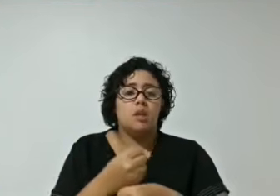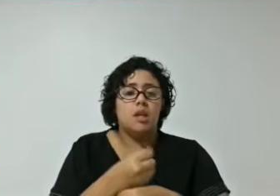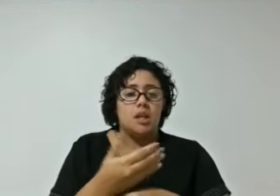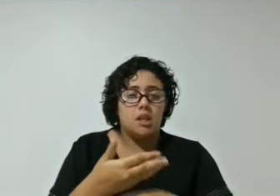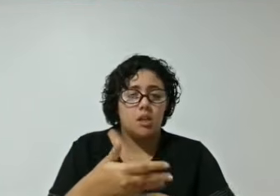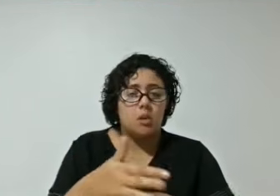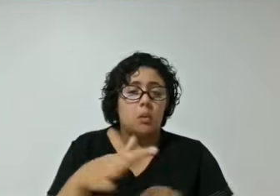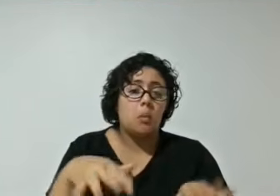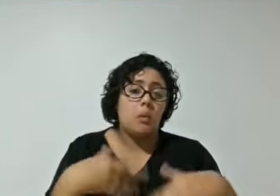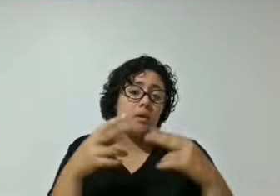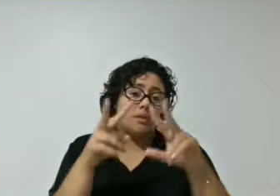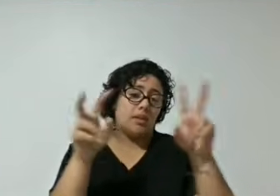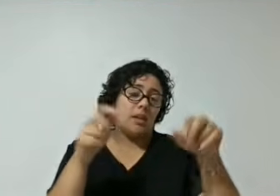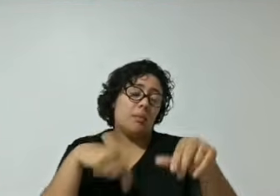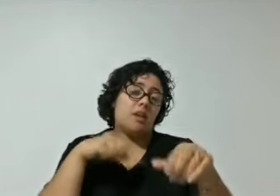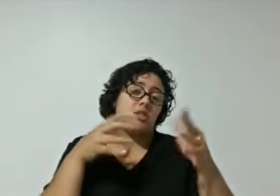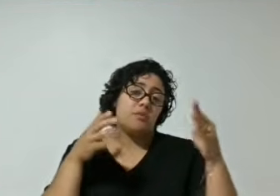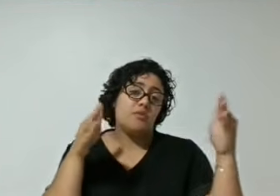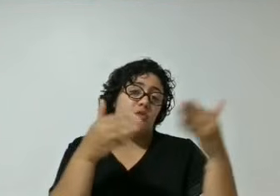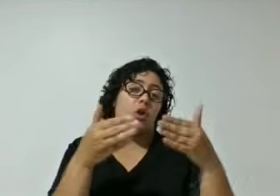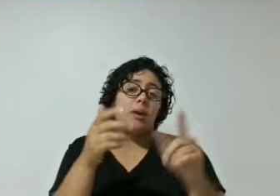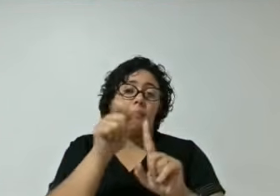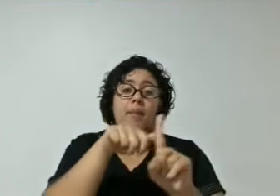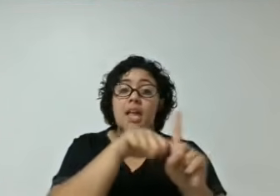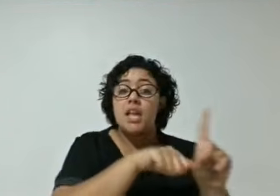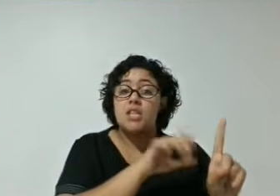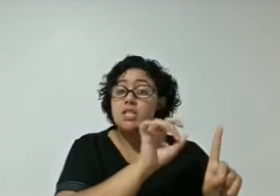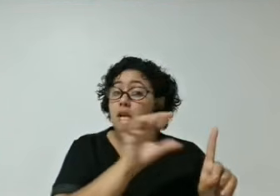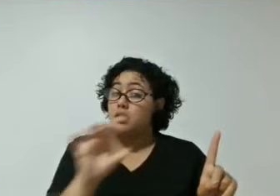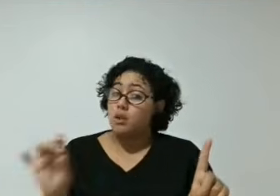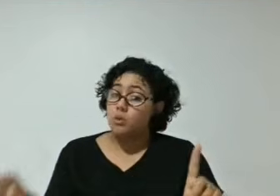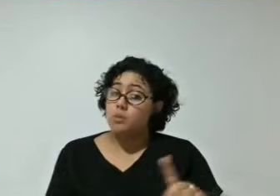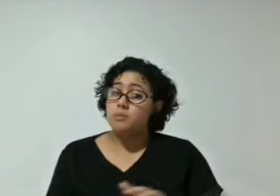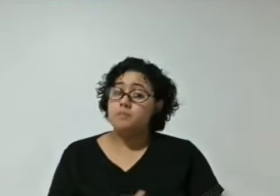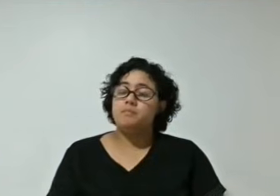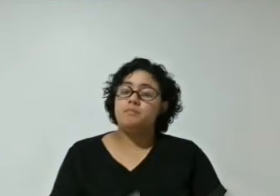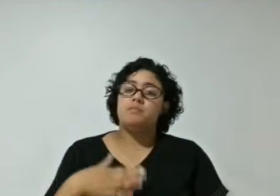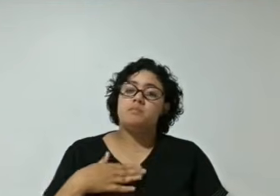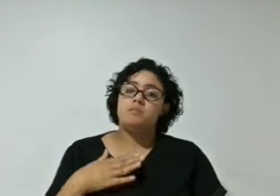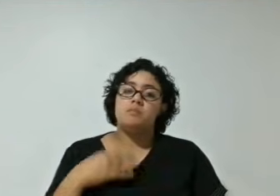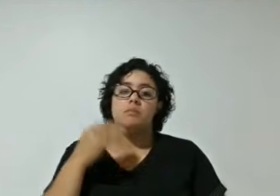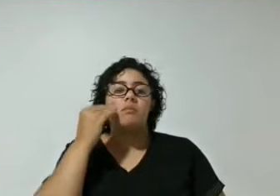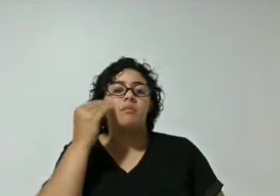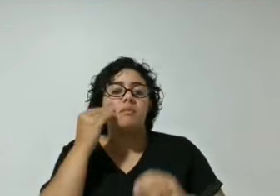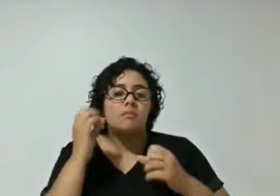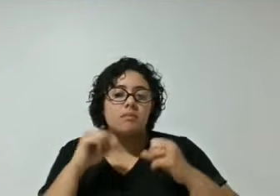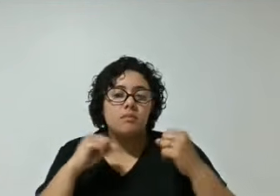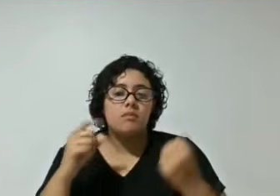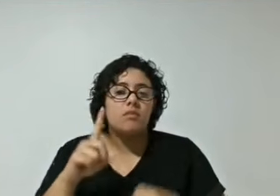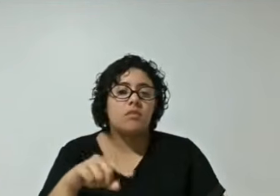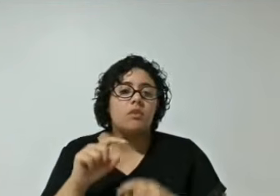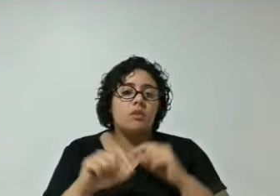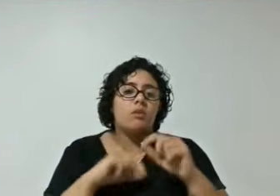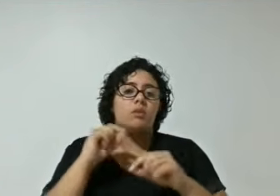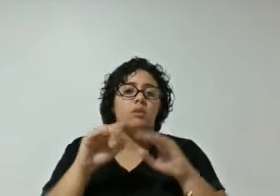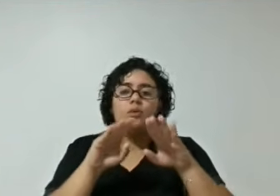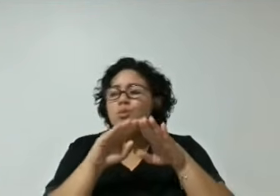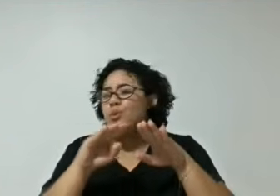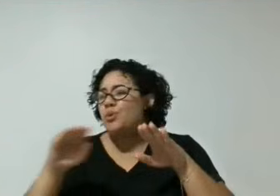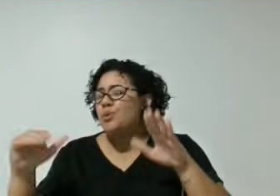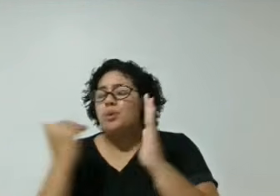quer focar em cada mês. Então, isso, a minha tentativa nesse ano tem sido de ser o mais horizontal